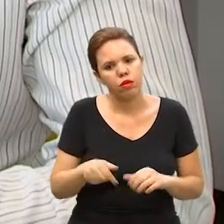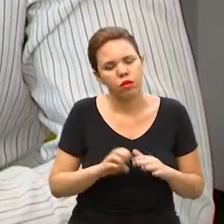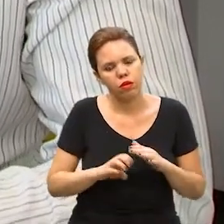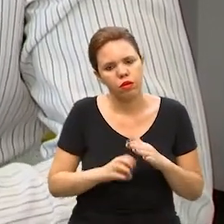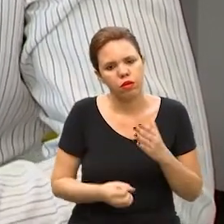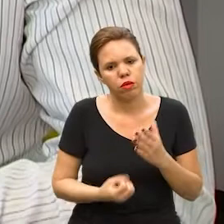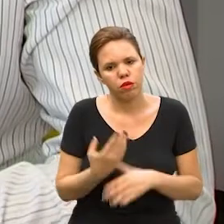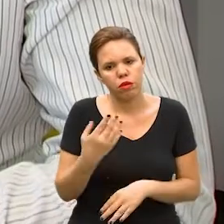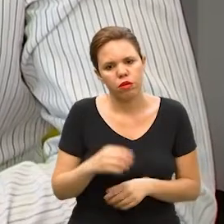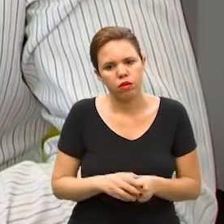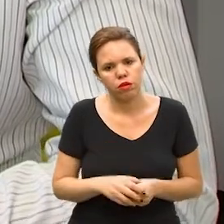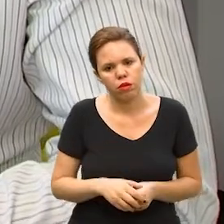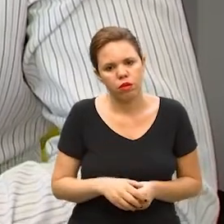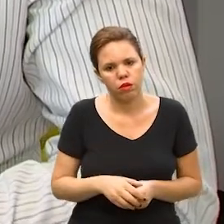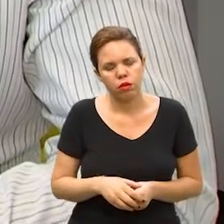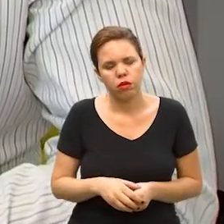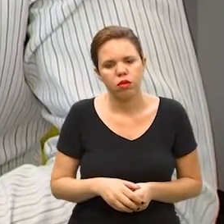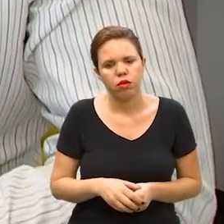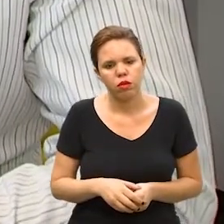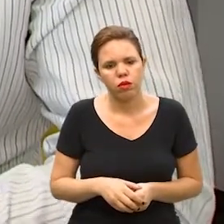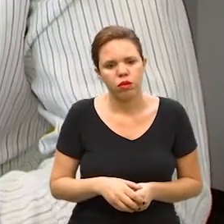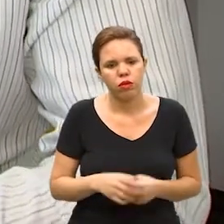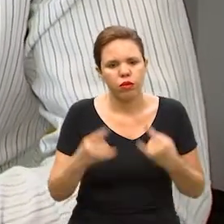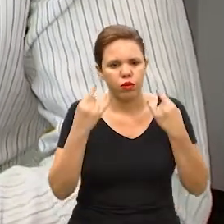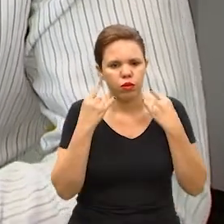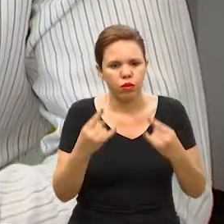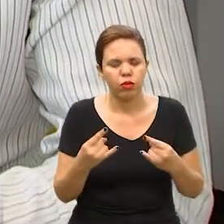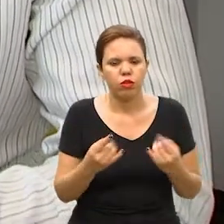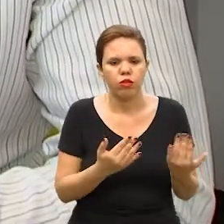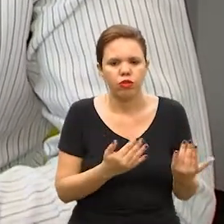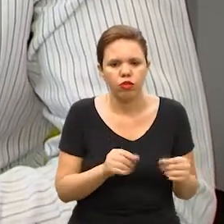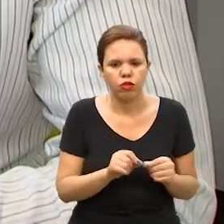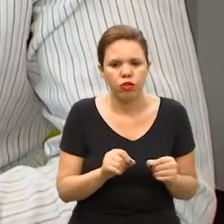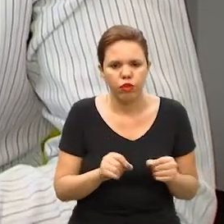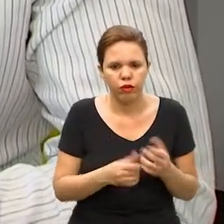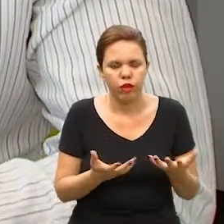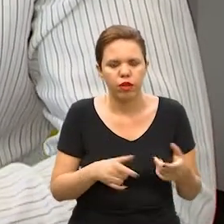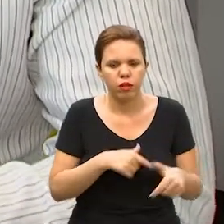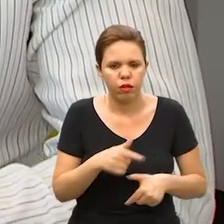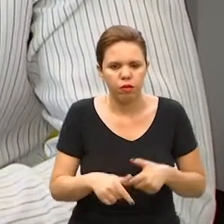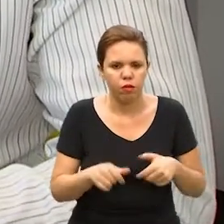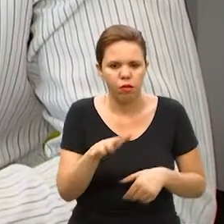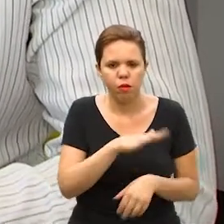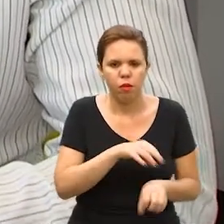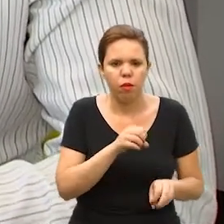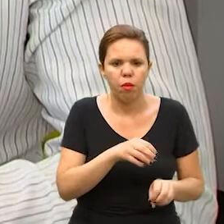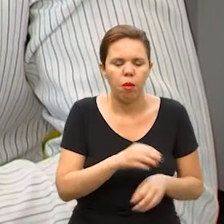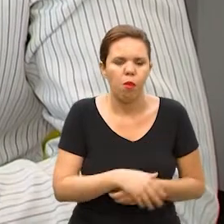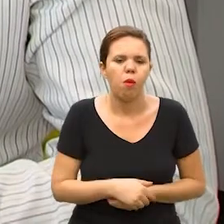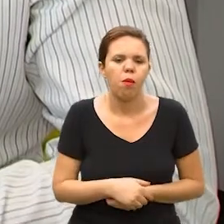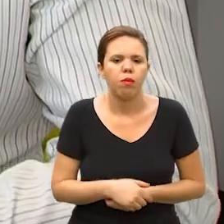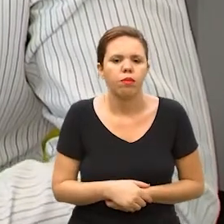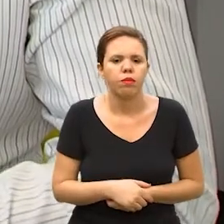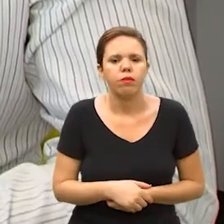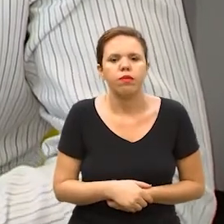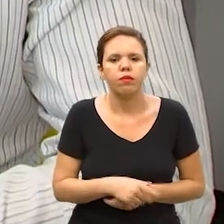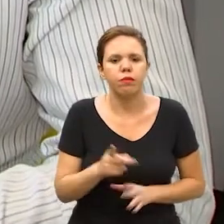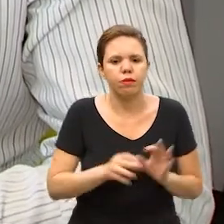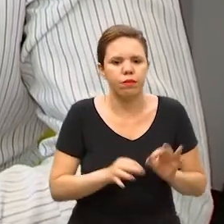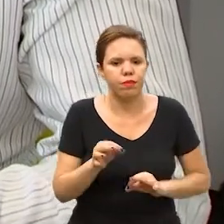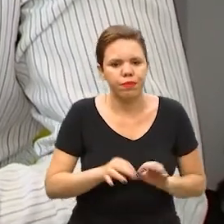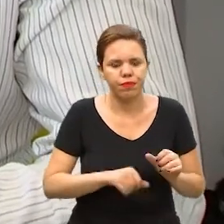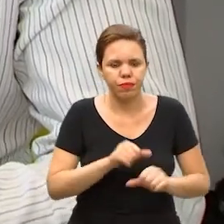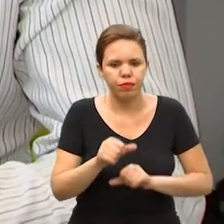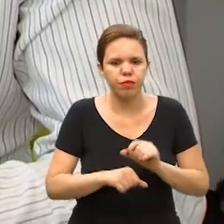empresa que fosse atrativa a jovens talentos quererem trabalhar na área da educação, em projetos de